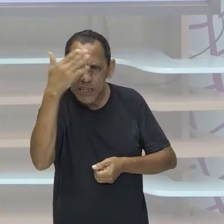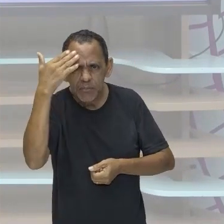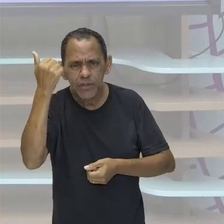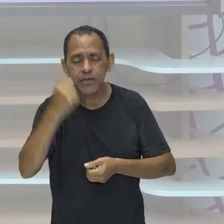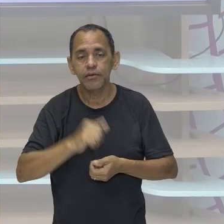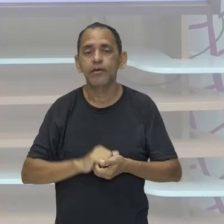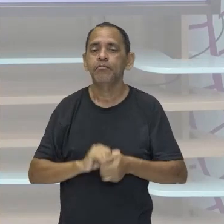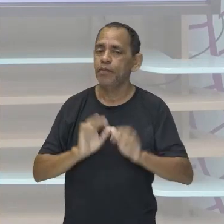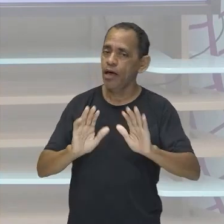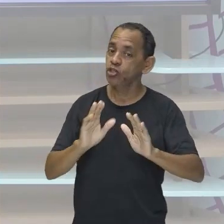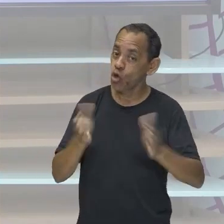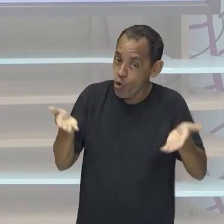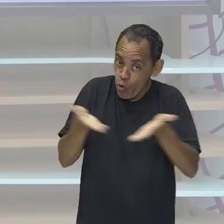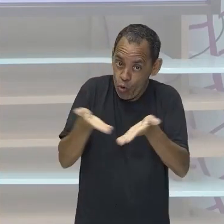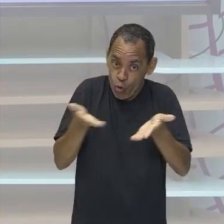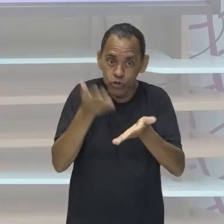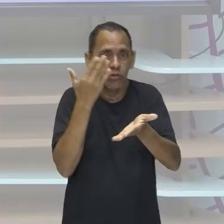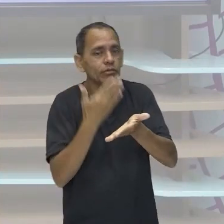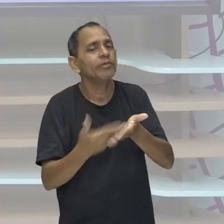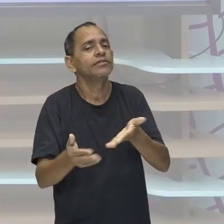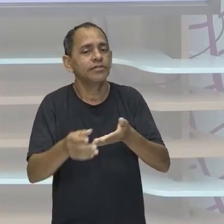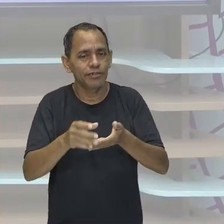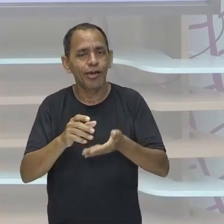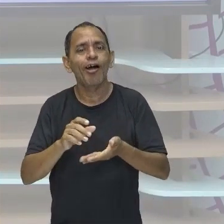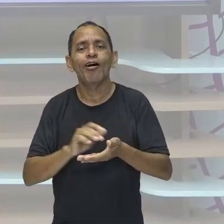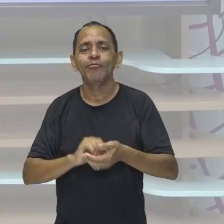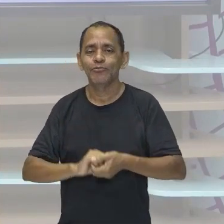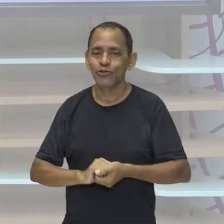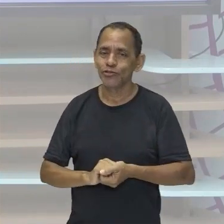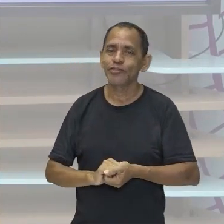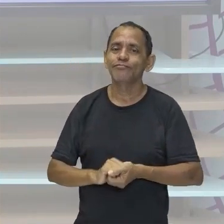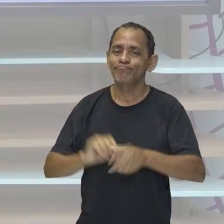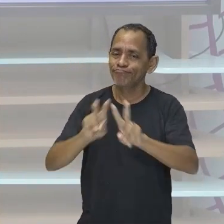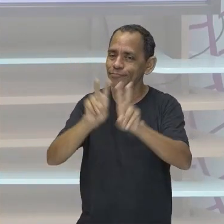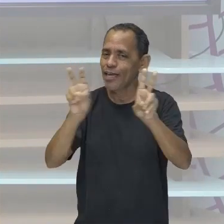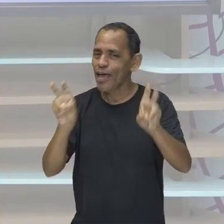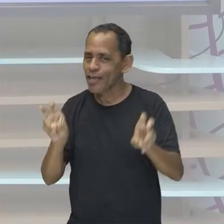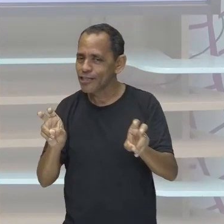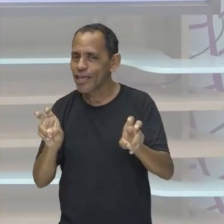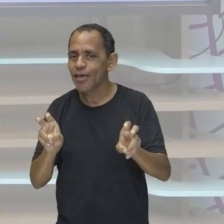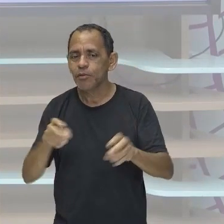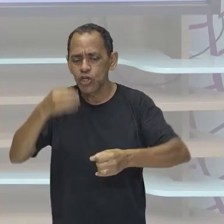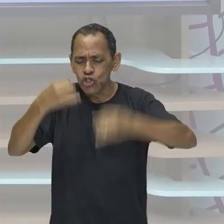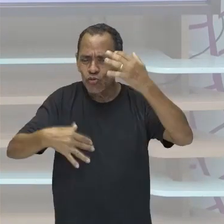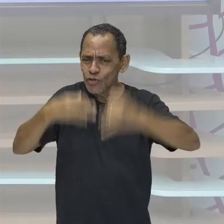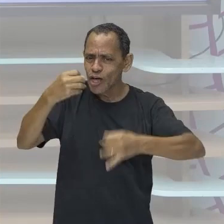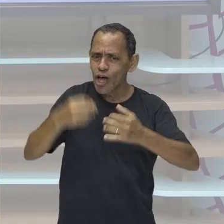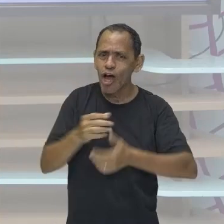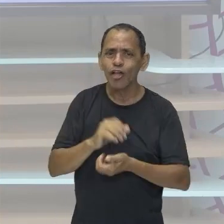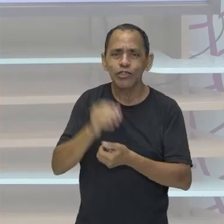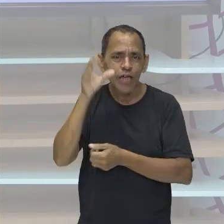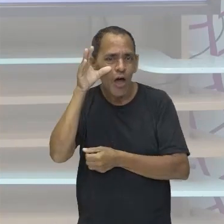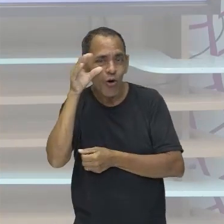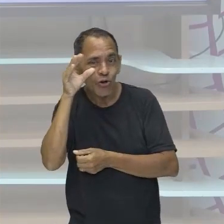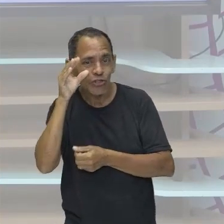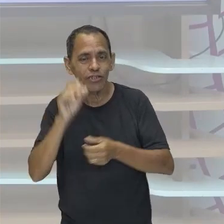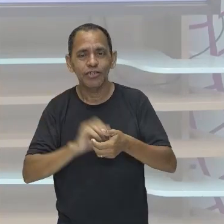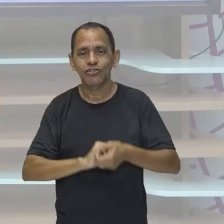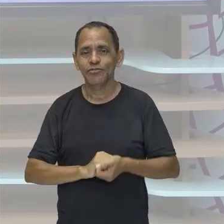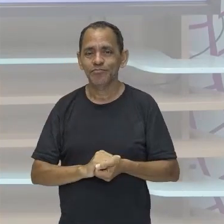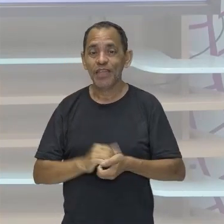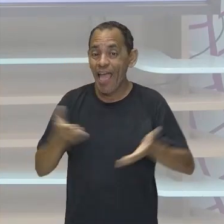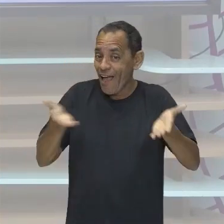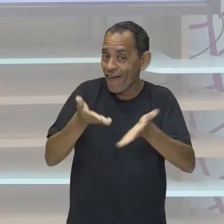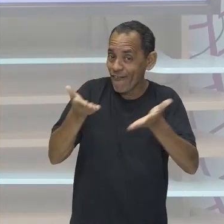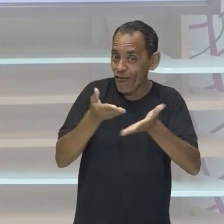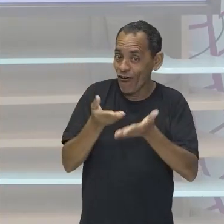hoje nós começamos exatamente esse nosso encontro falando dessa curiosidade. E agora vamos ver um